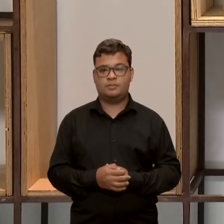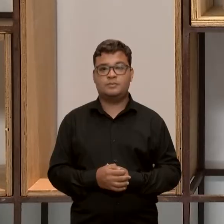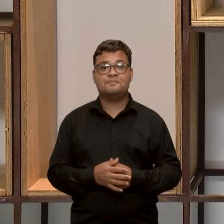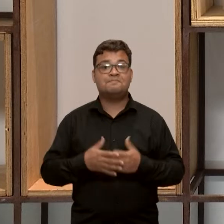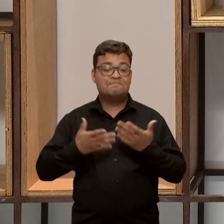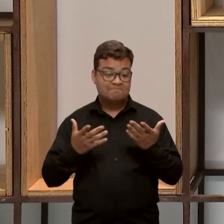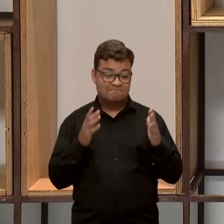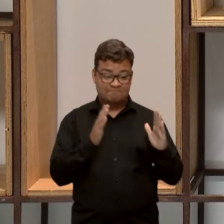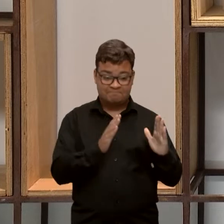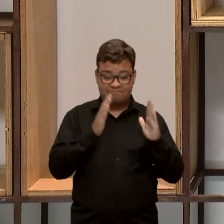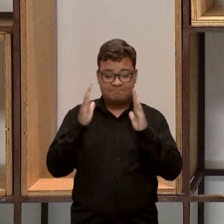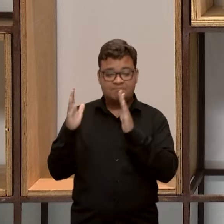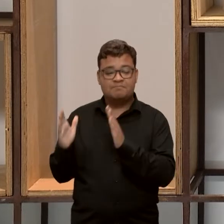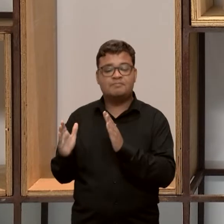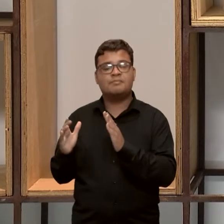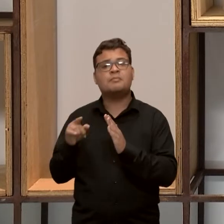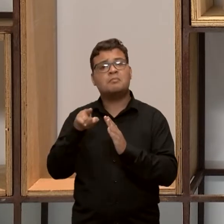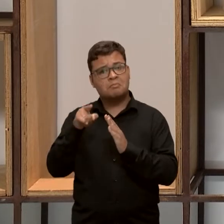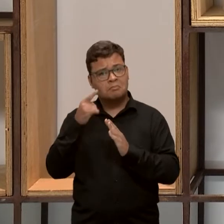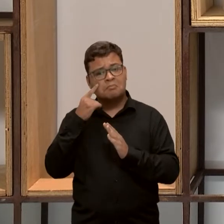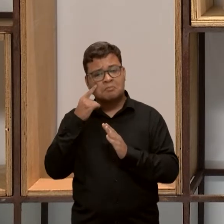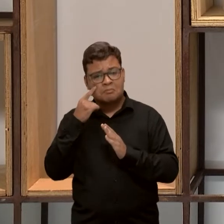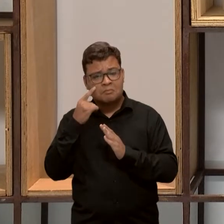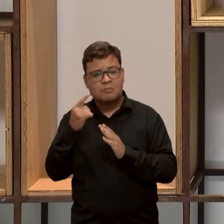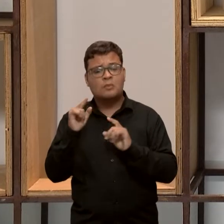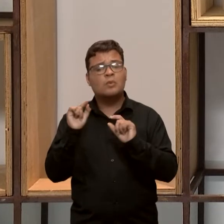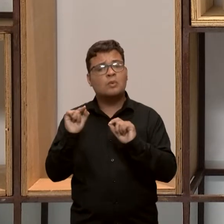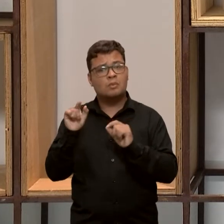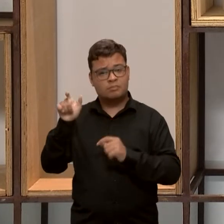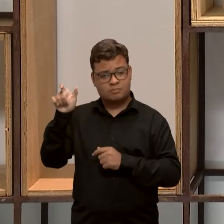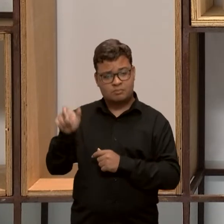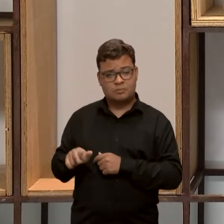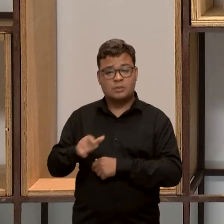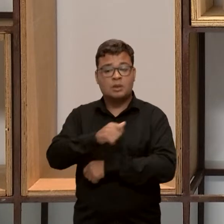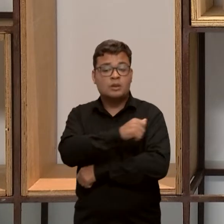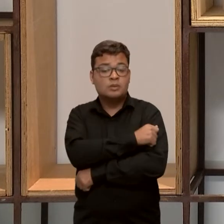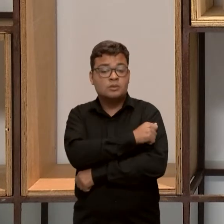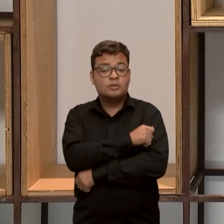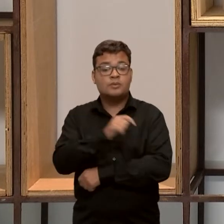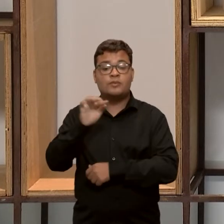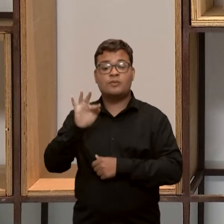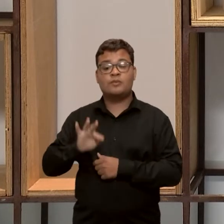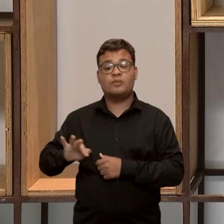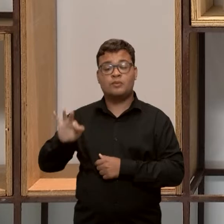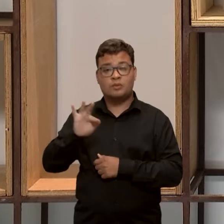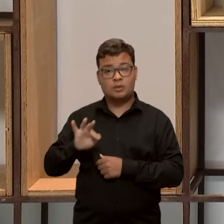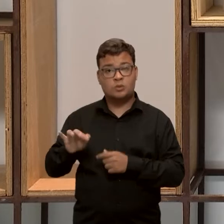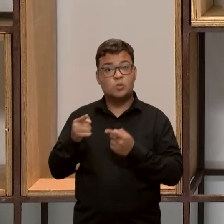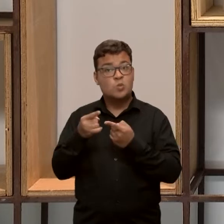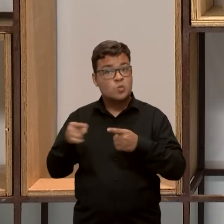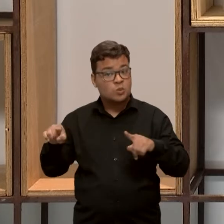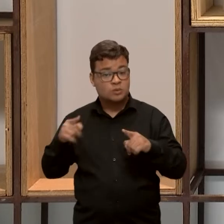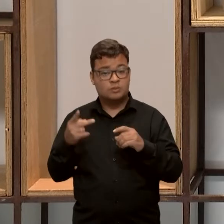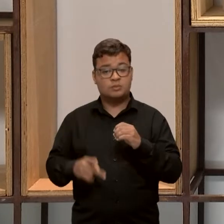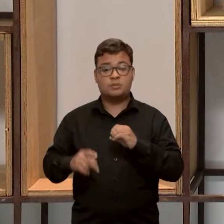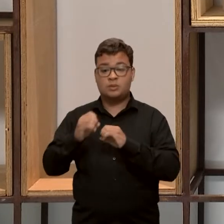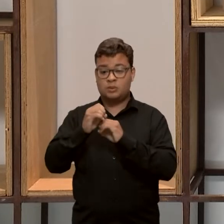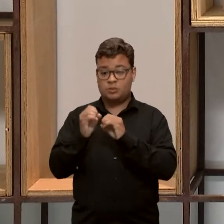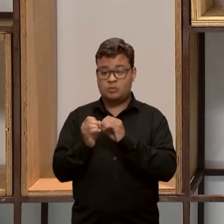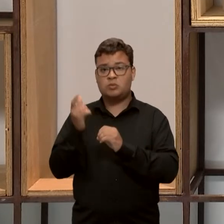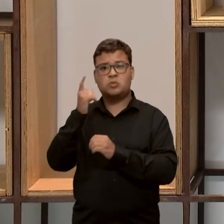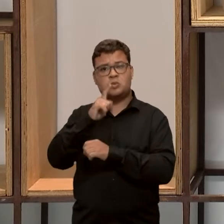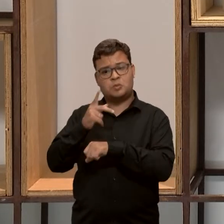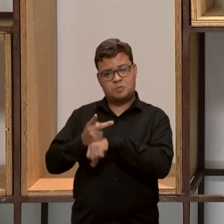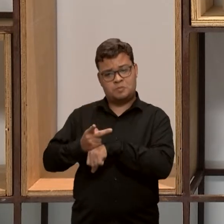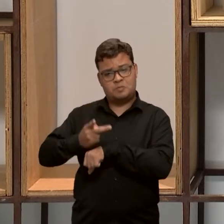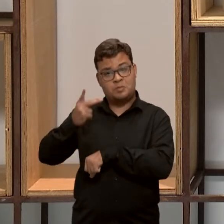e no próximo bloco você confere um estudante da Faculdade de Música aqui da UFG que foi